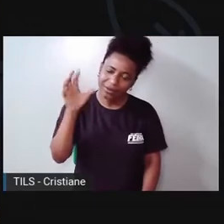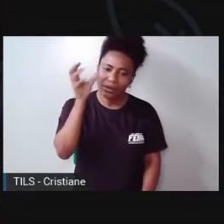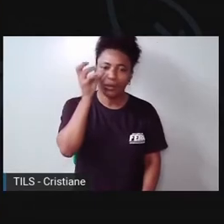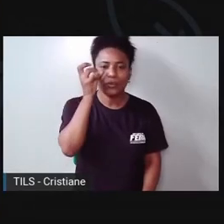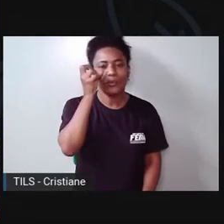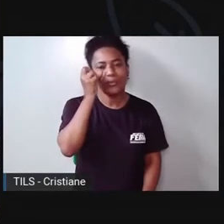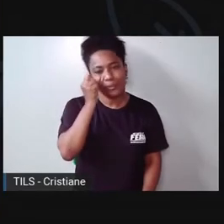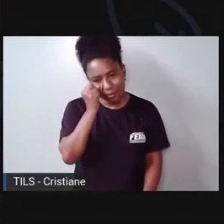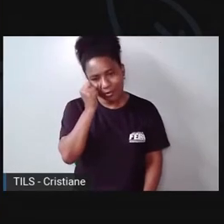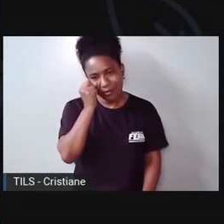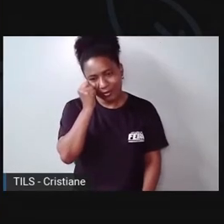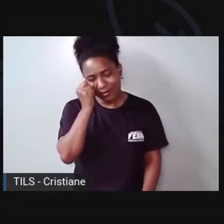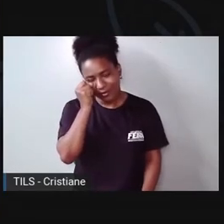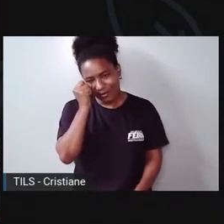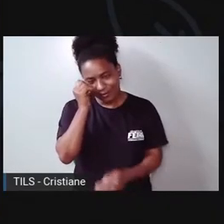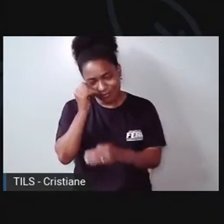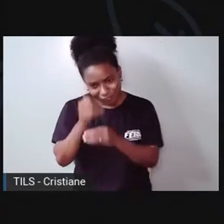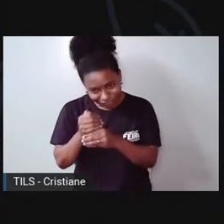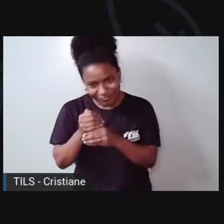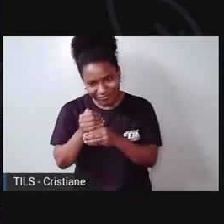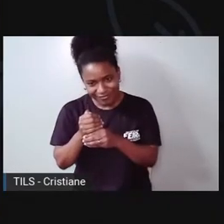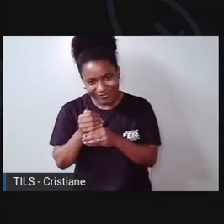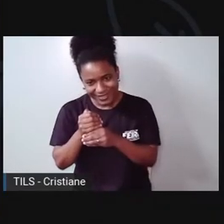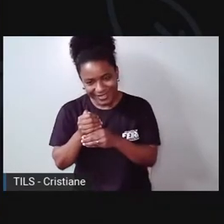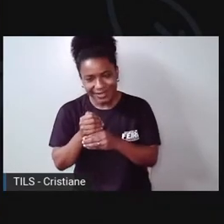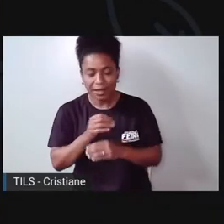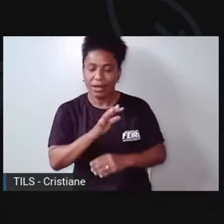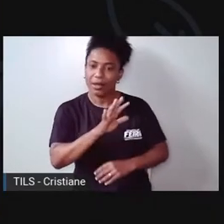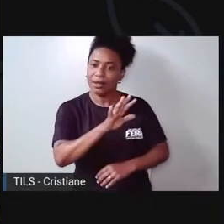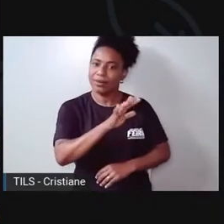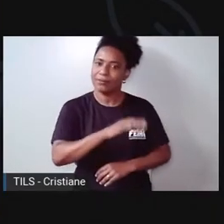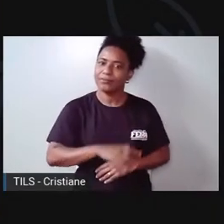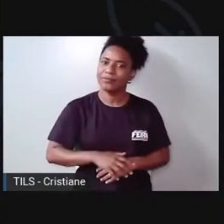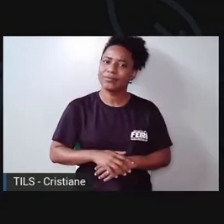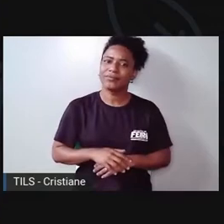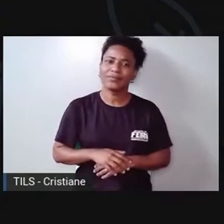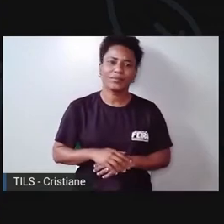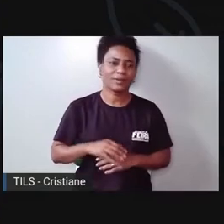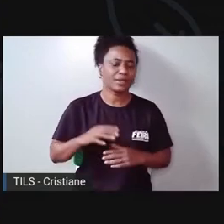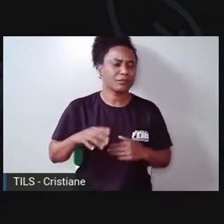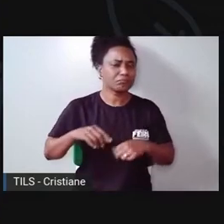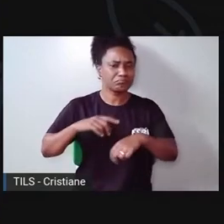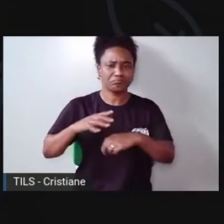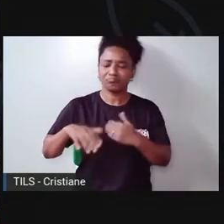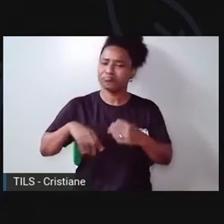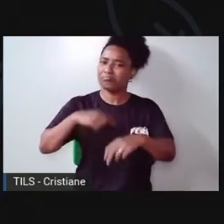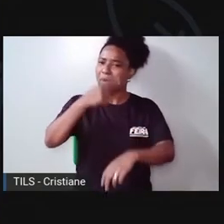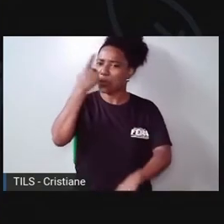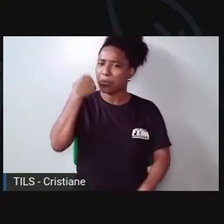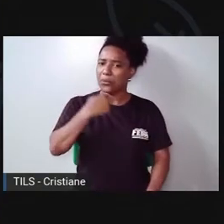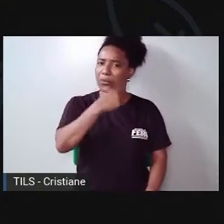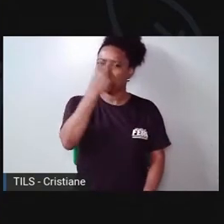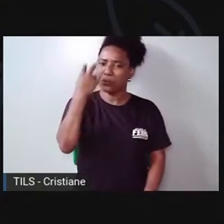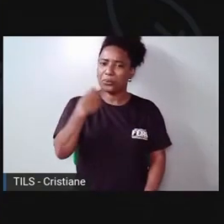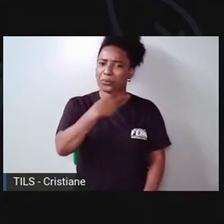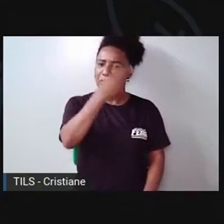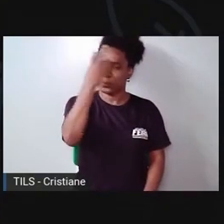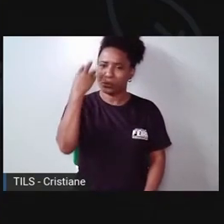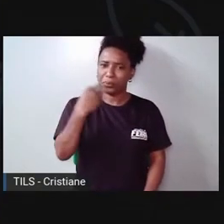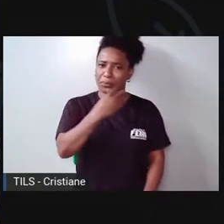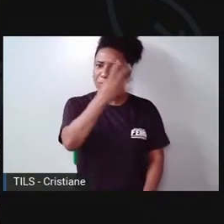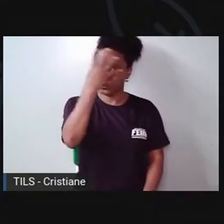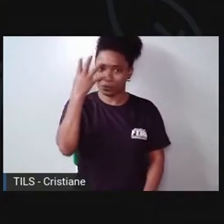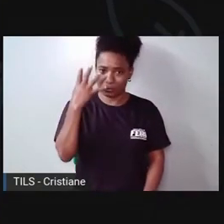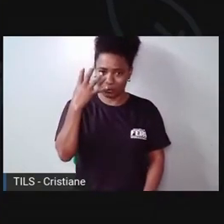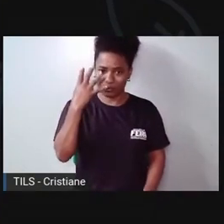de repente com o Tempo começou a passar o bicho só